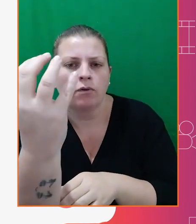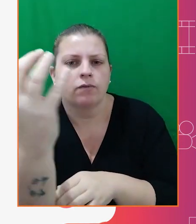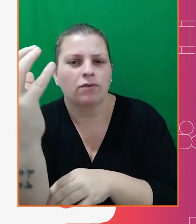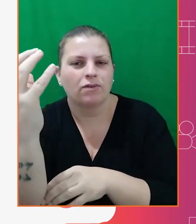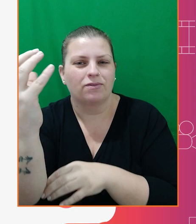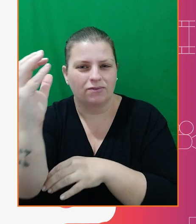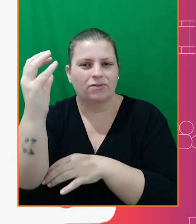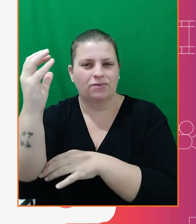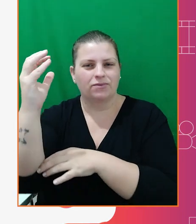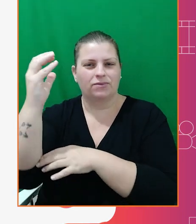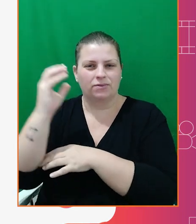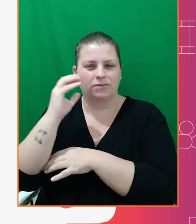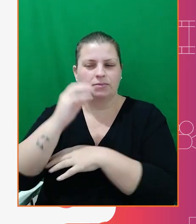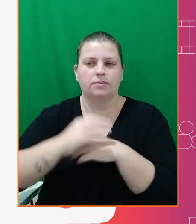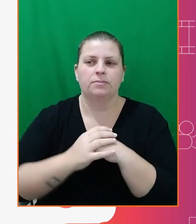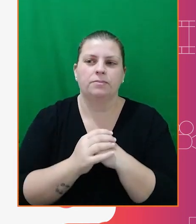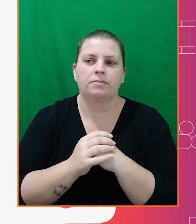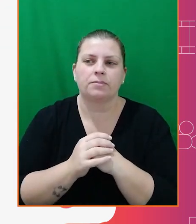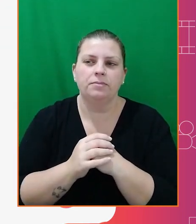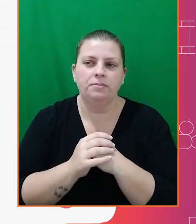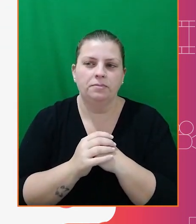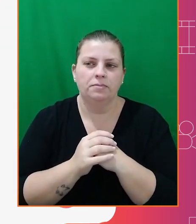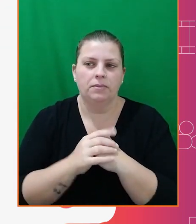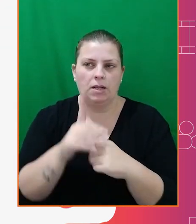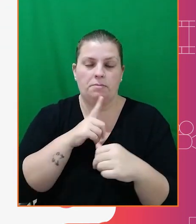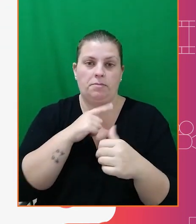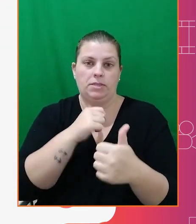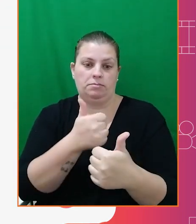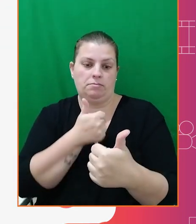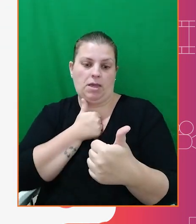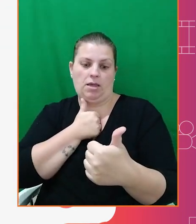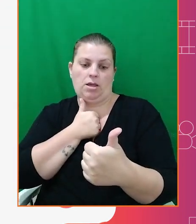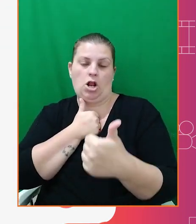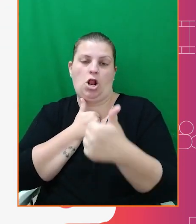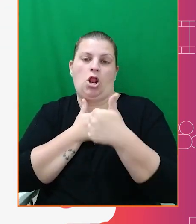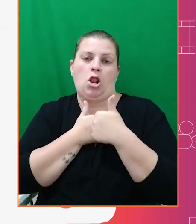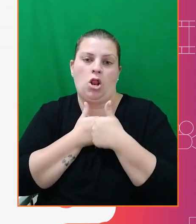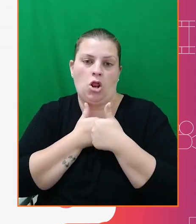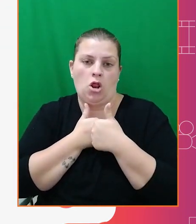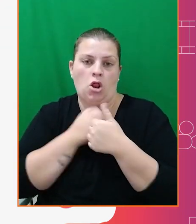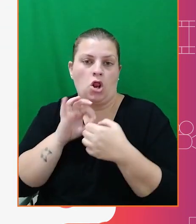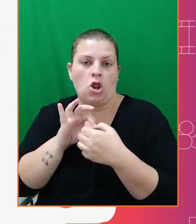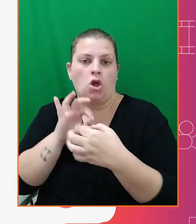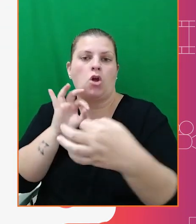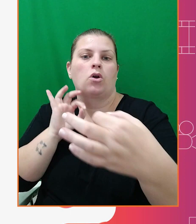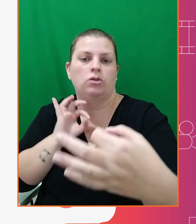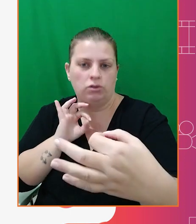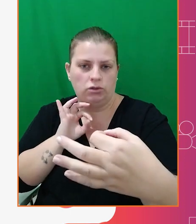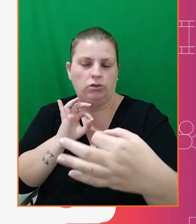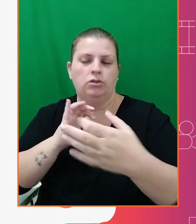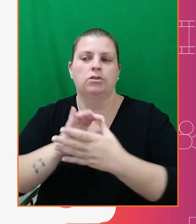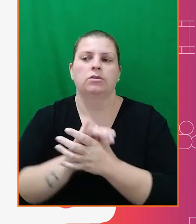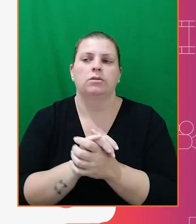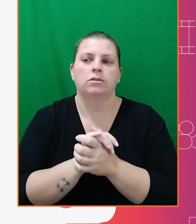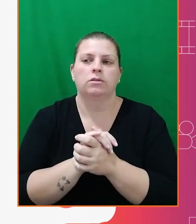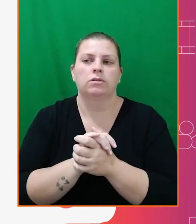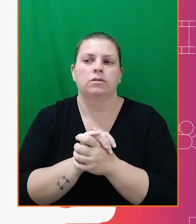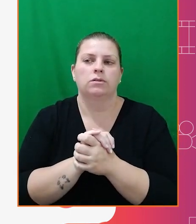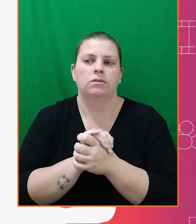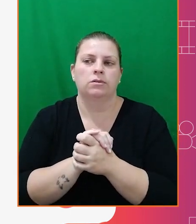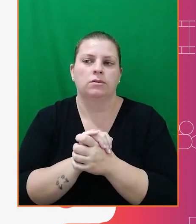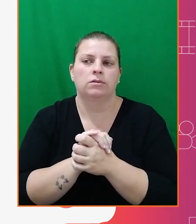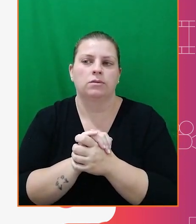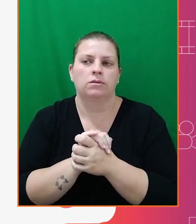observador por ter florzinhas maiores. E essa parte parece estar mais longe por